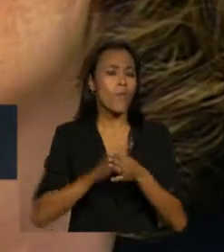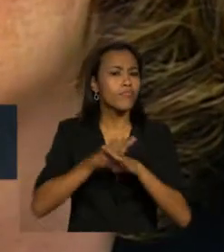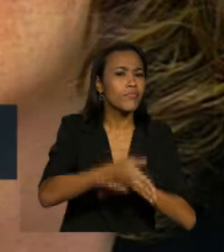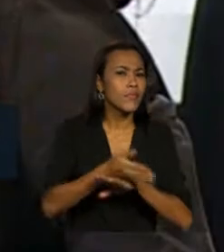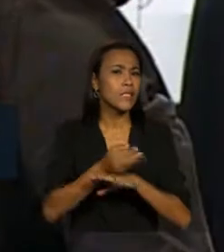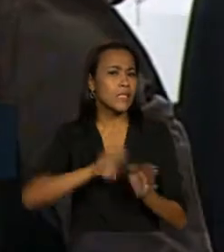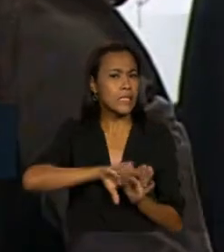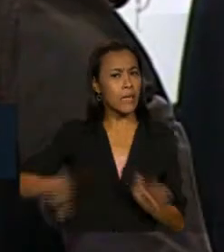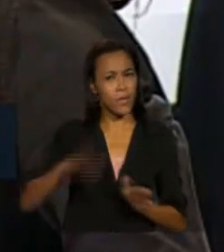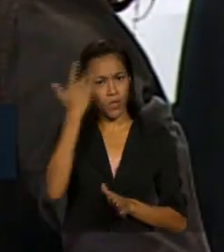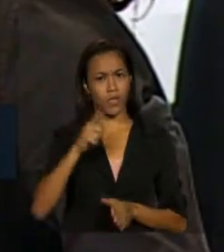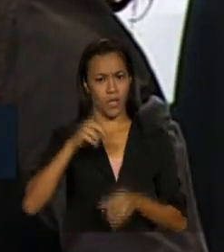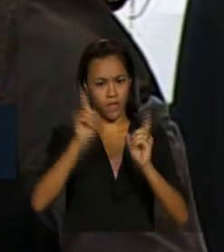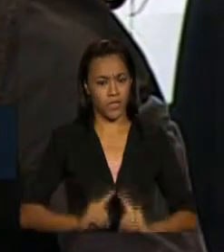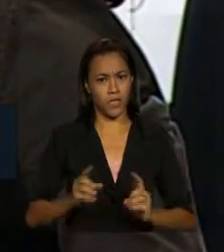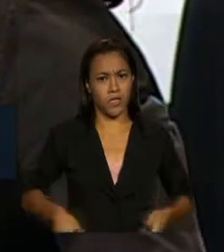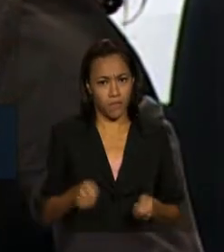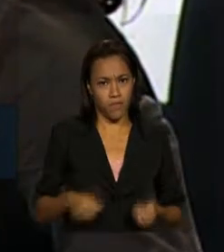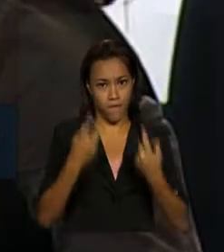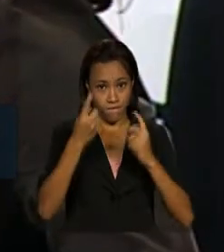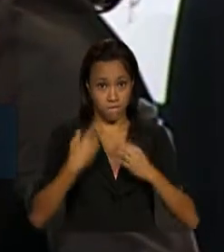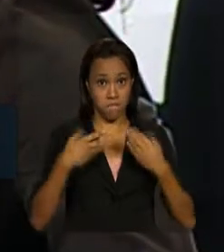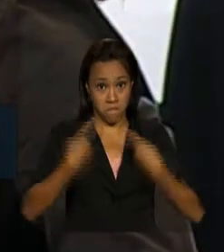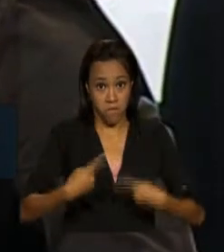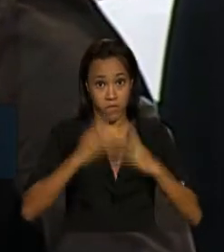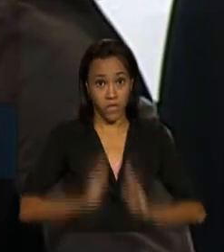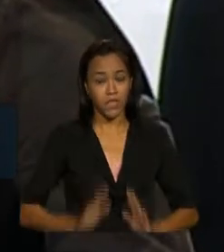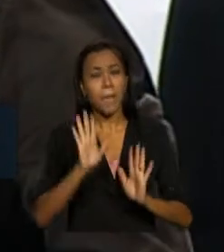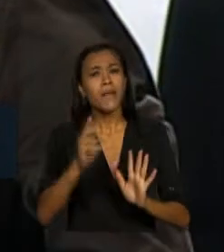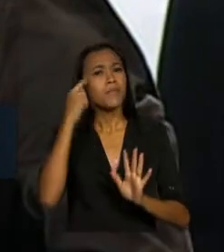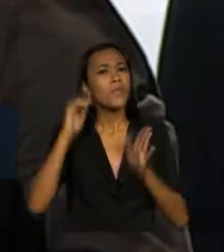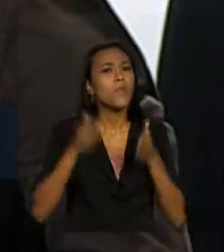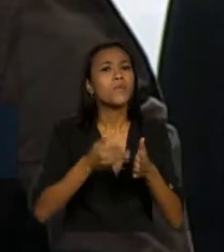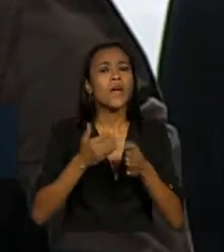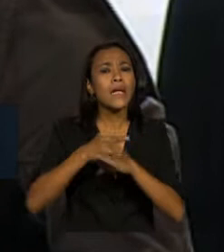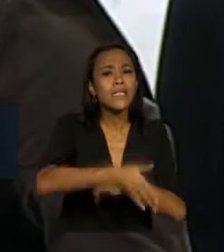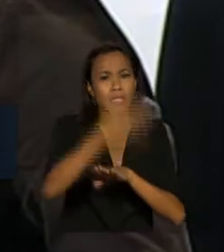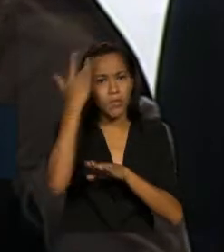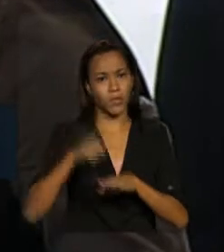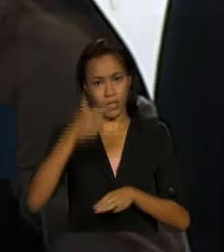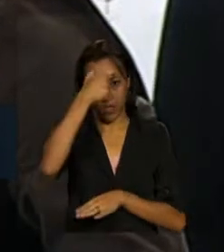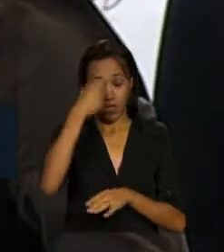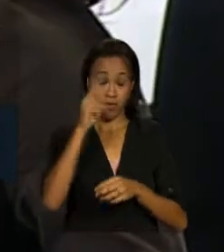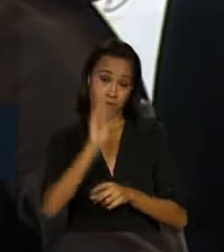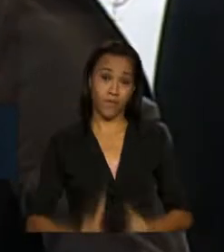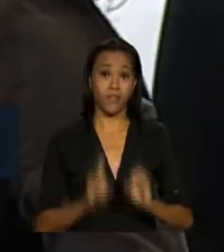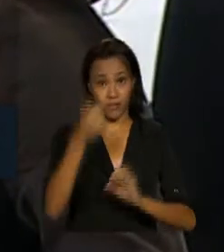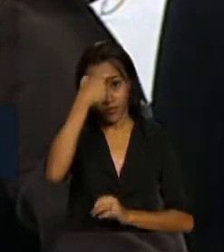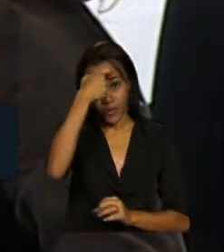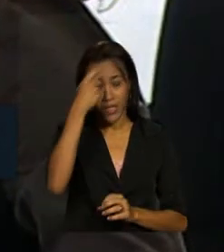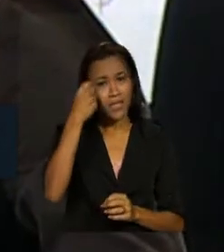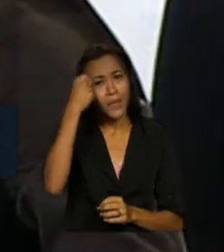deficiência física e tentando dar um pouco mais de acesso para as pessoas com deficiência intelectual. Eu queria saber se isso está aqui ou se é uma ideia